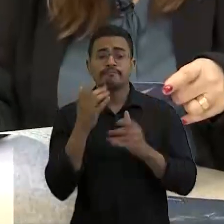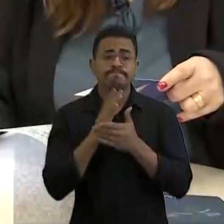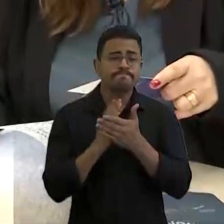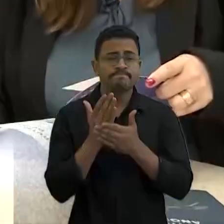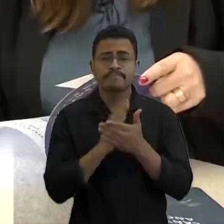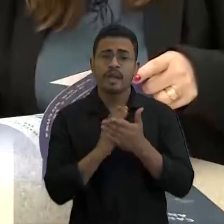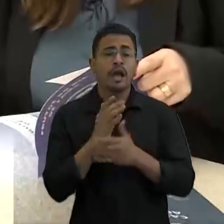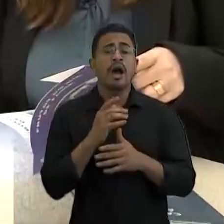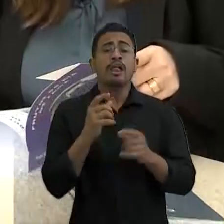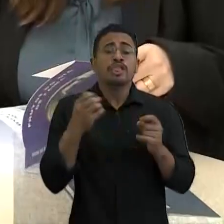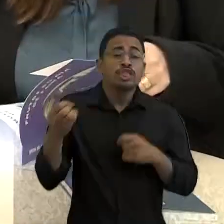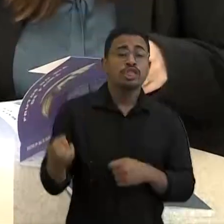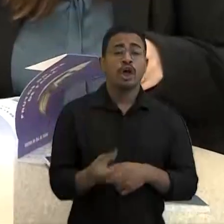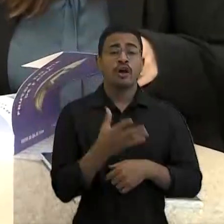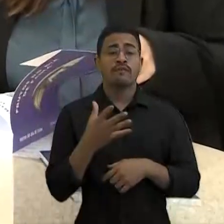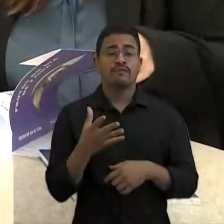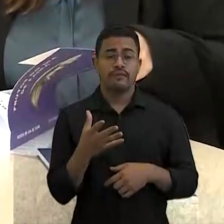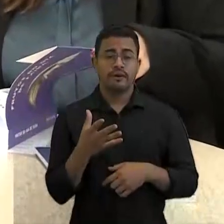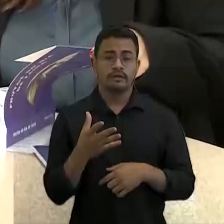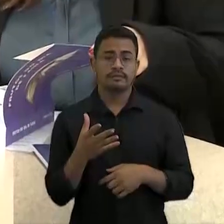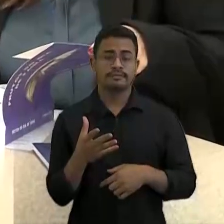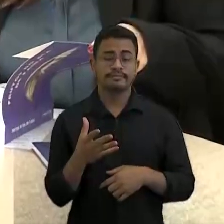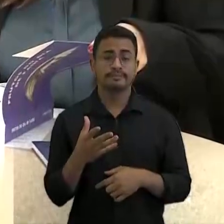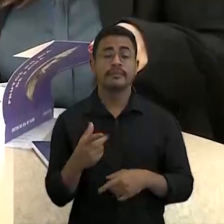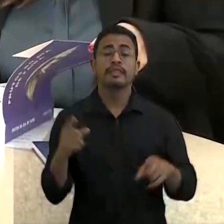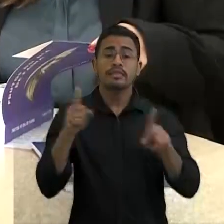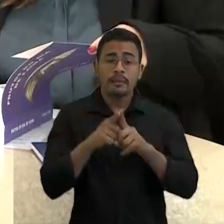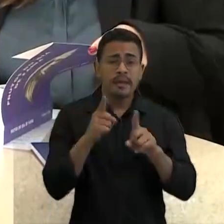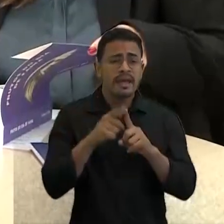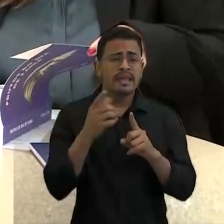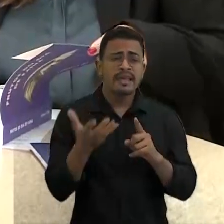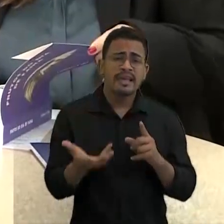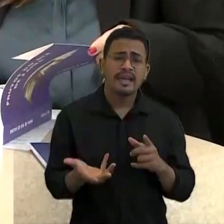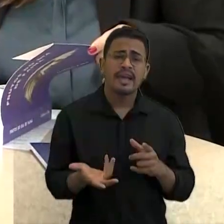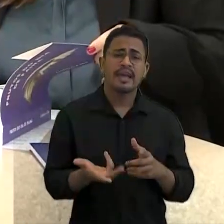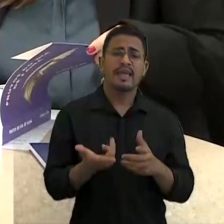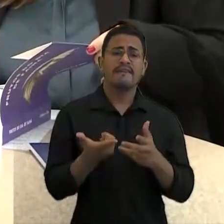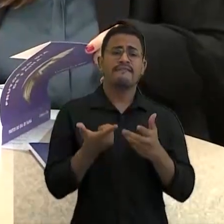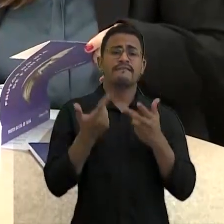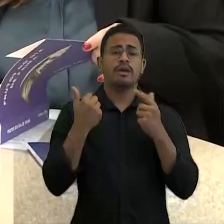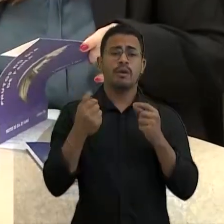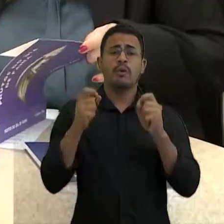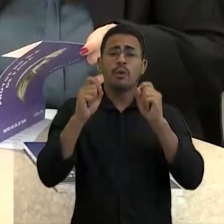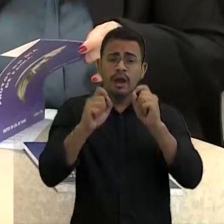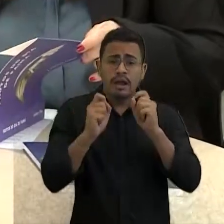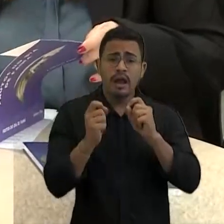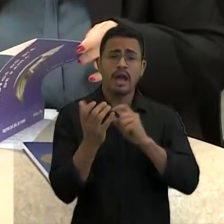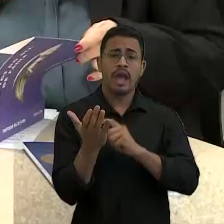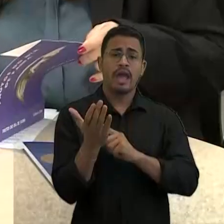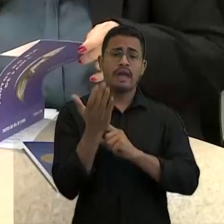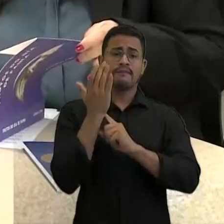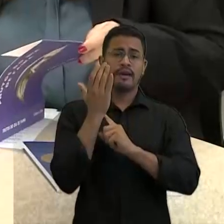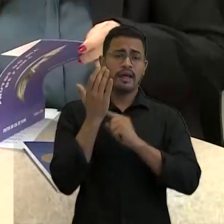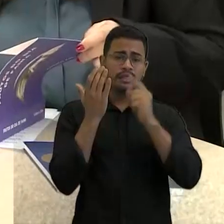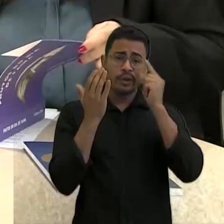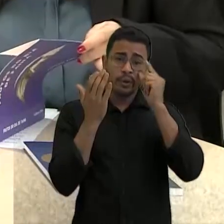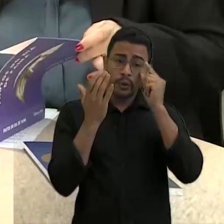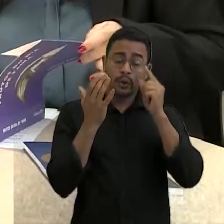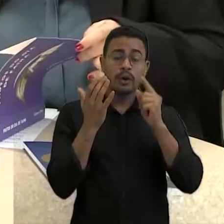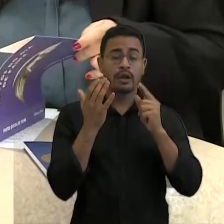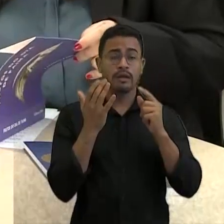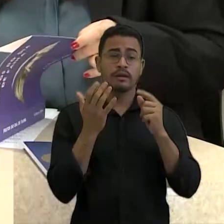inquietantemente nova e incrivelmente reveladora. Ninguém